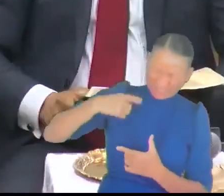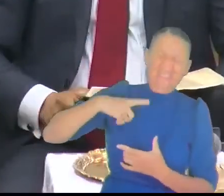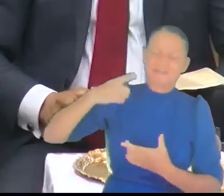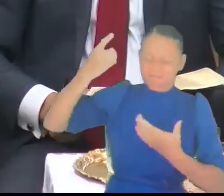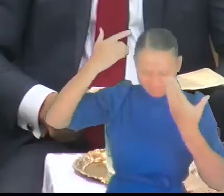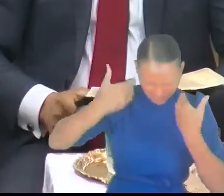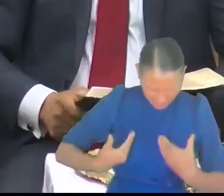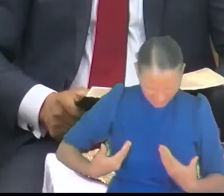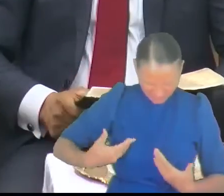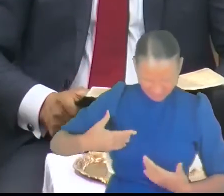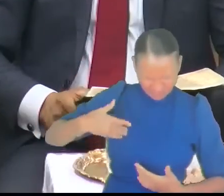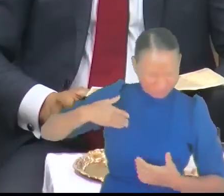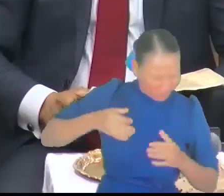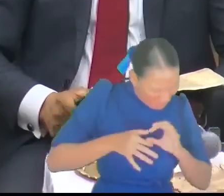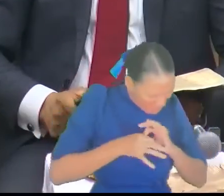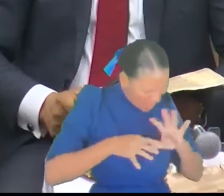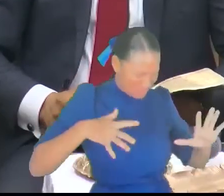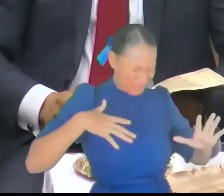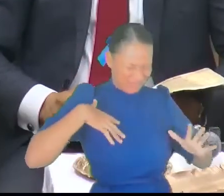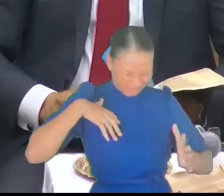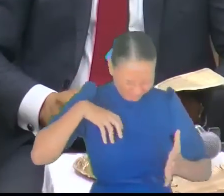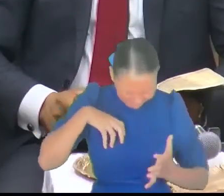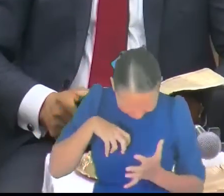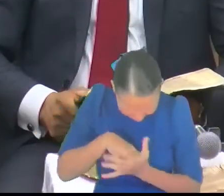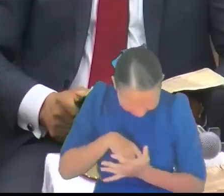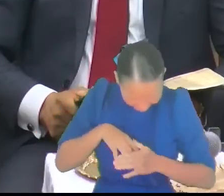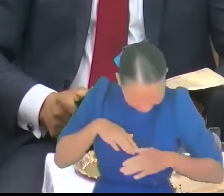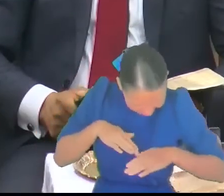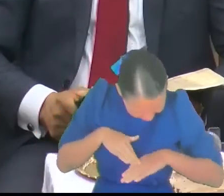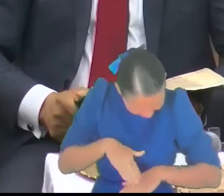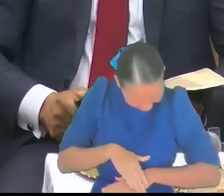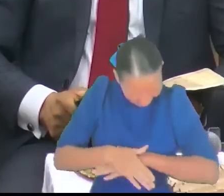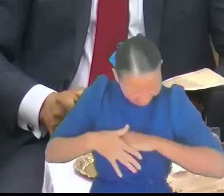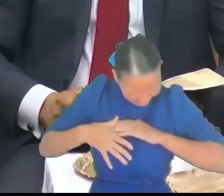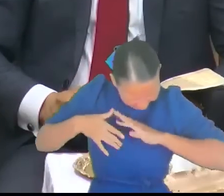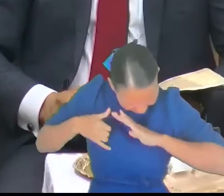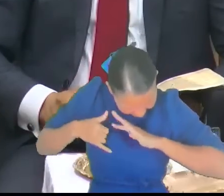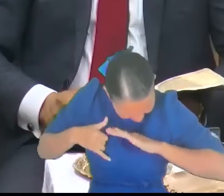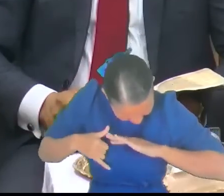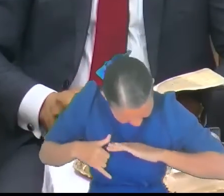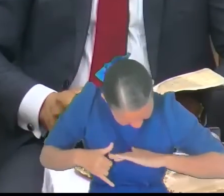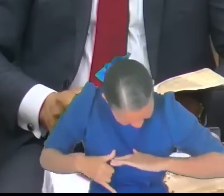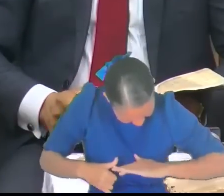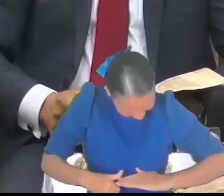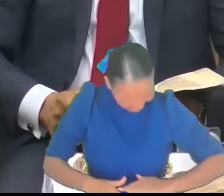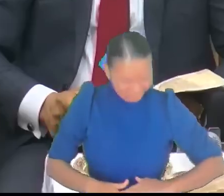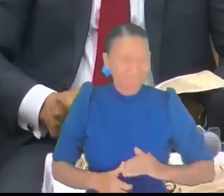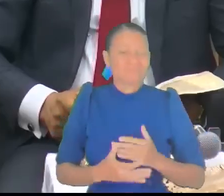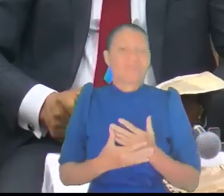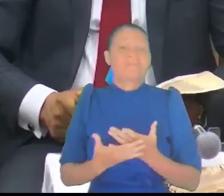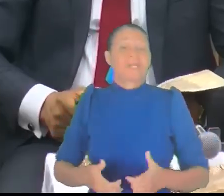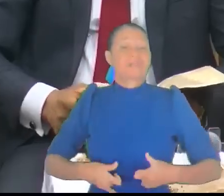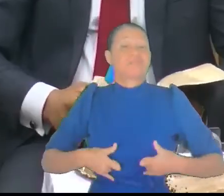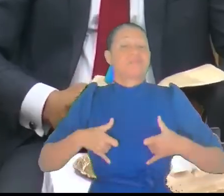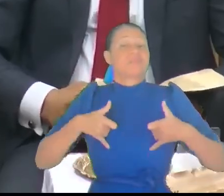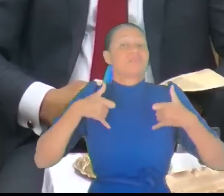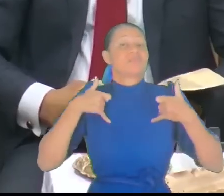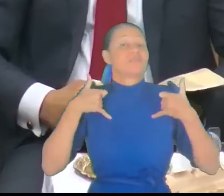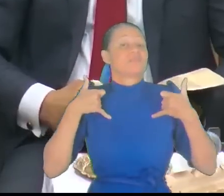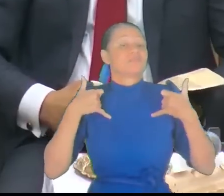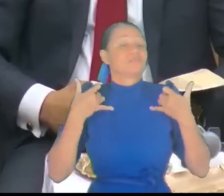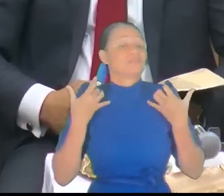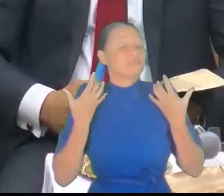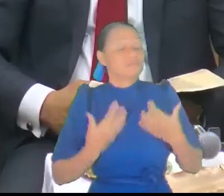sol, nós temos que ser lua. É humilhação de Deus para a lua não ficar vaidosa.